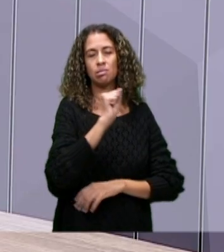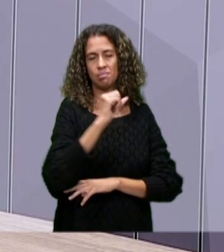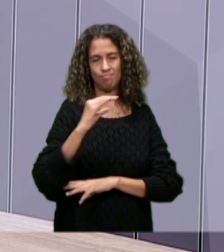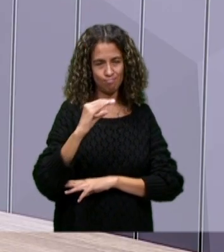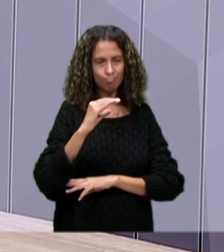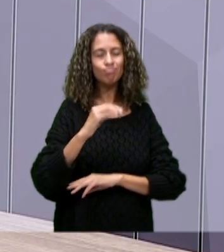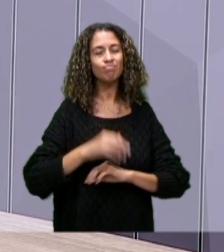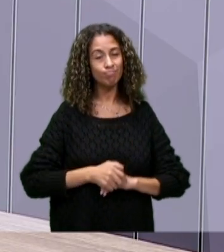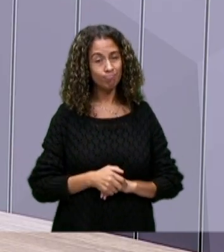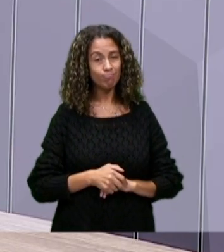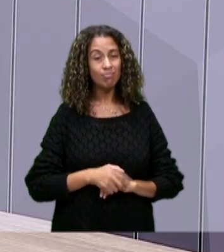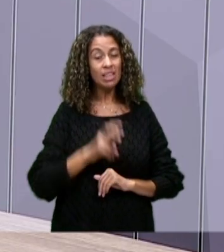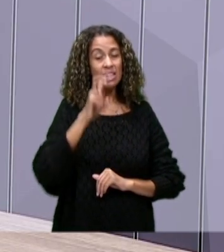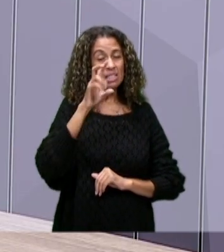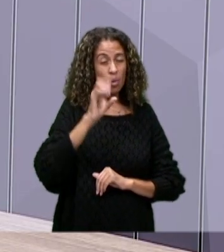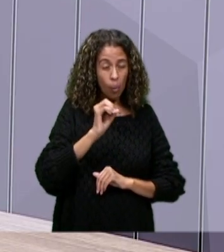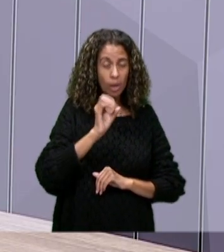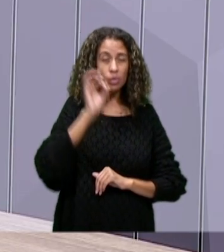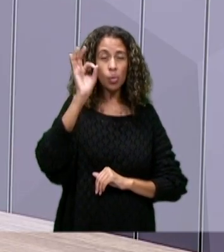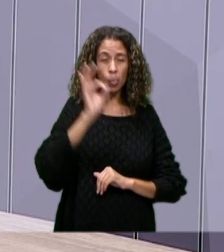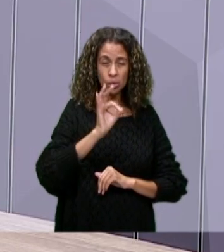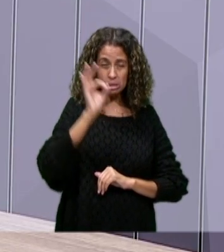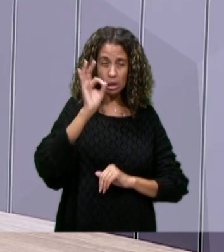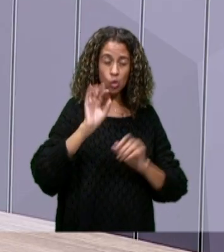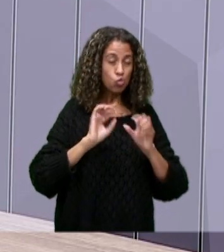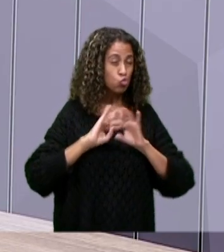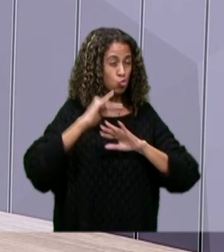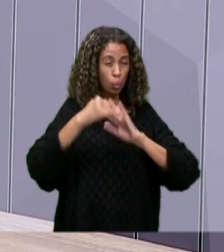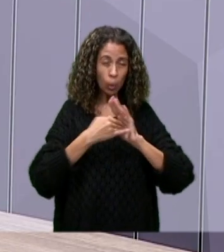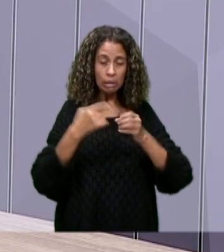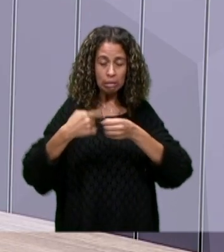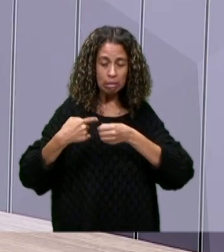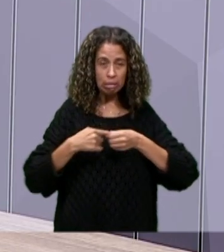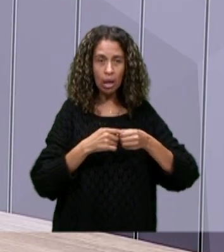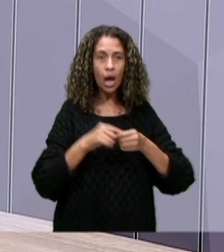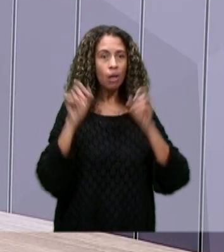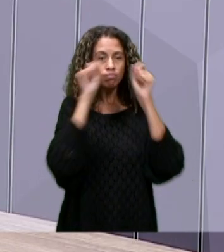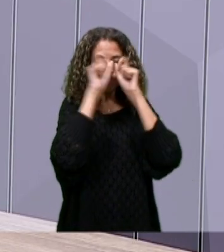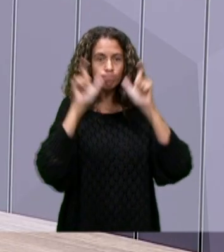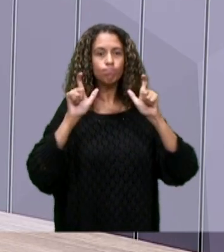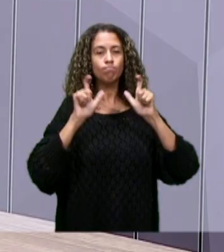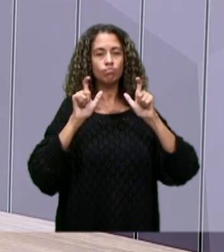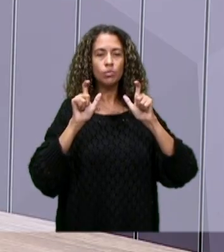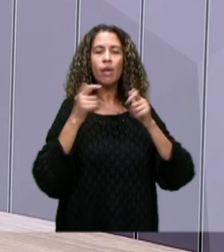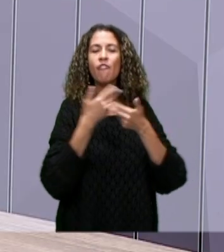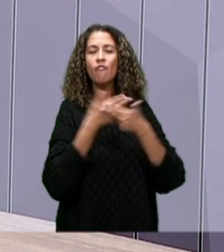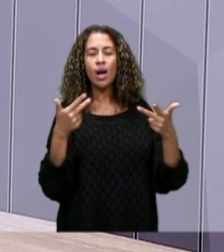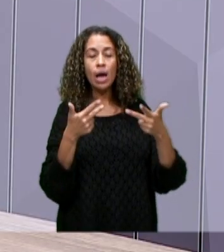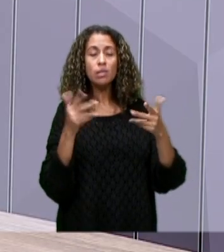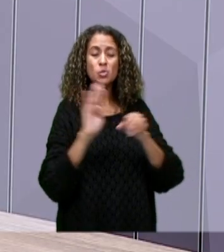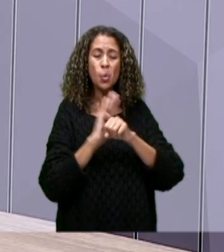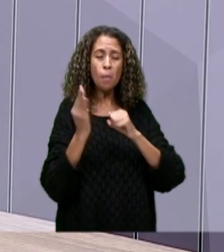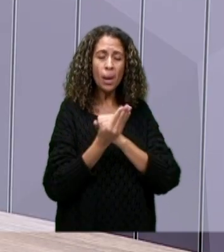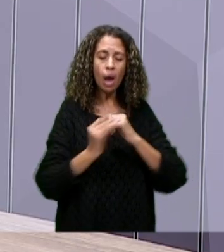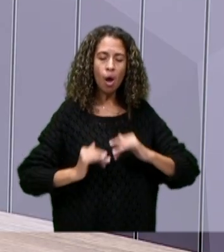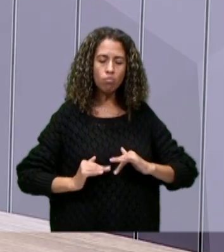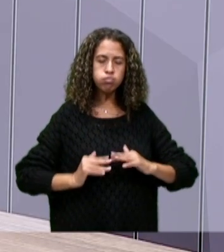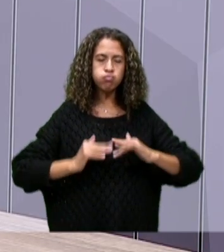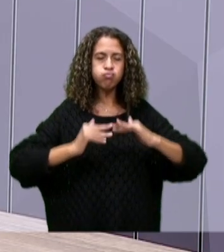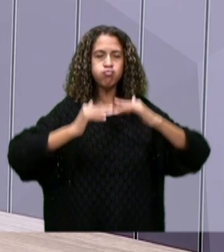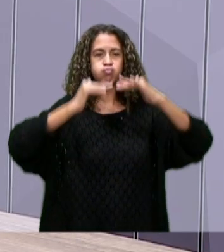Catarina. 50% das cidades estavam em alerta e muitas outras com bairros inteiros debaixo